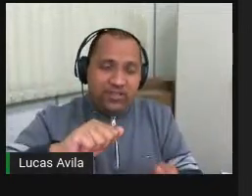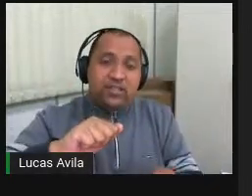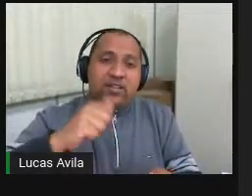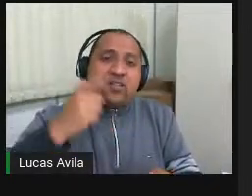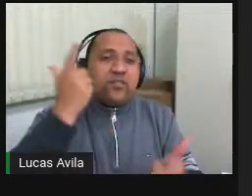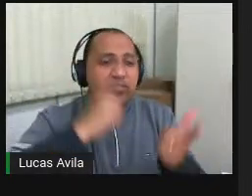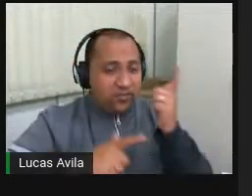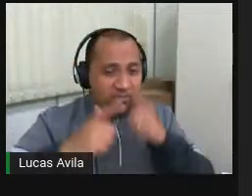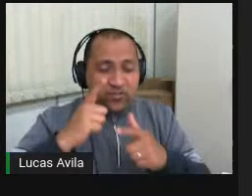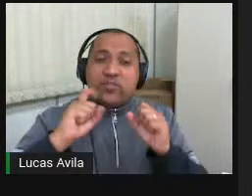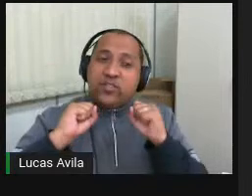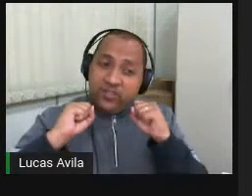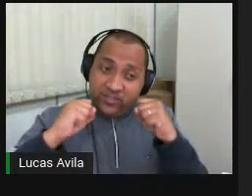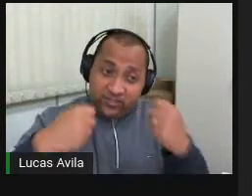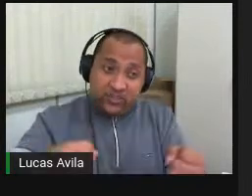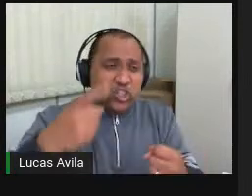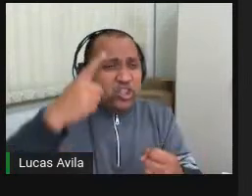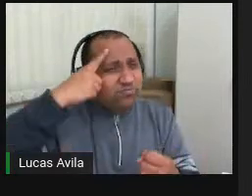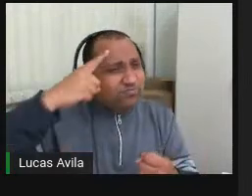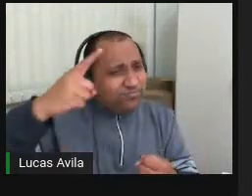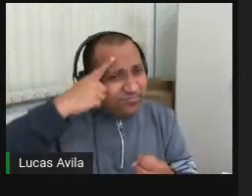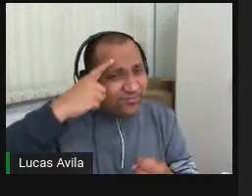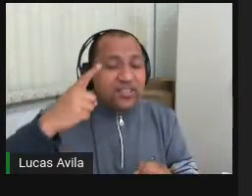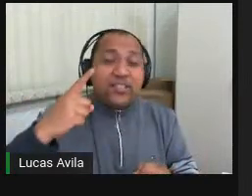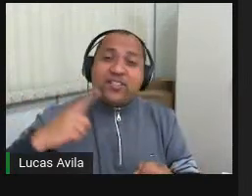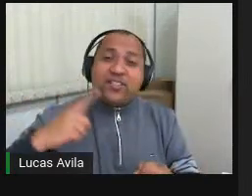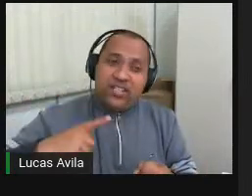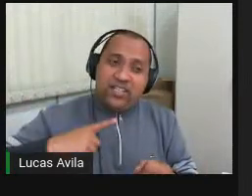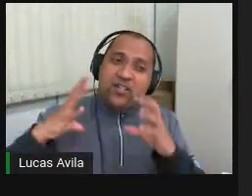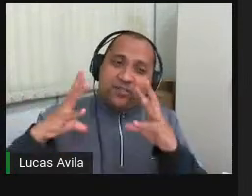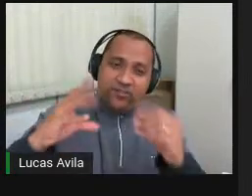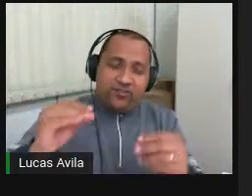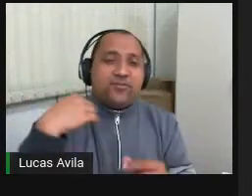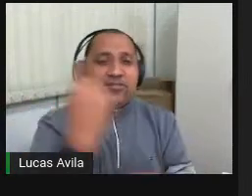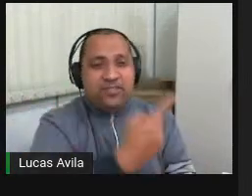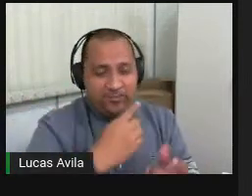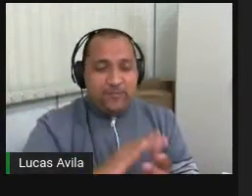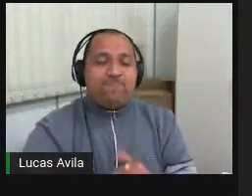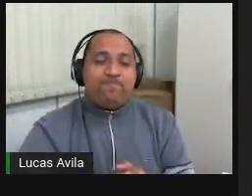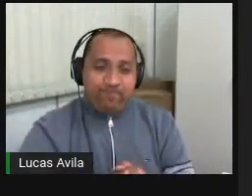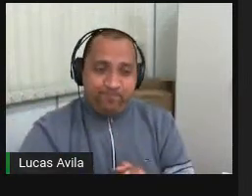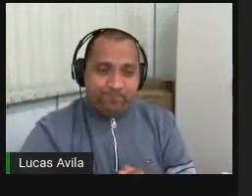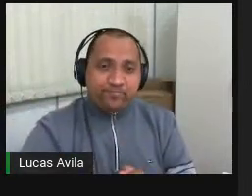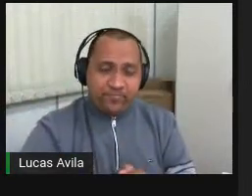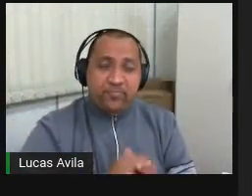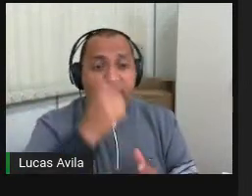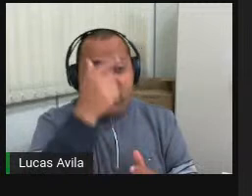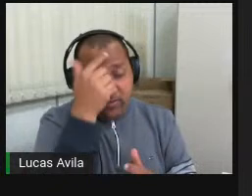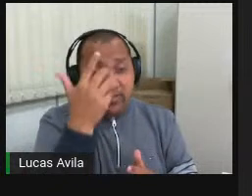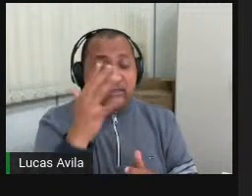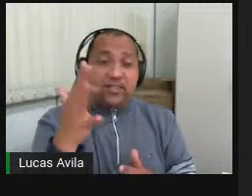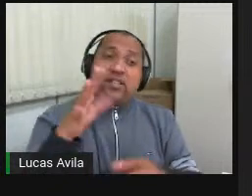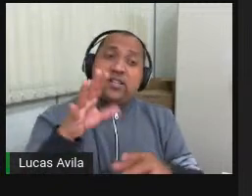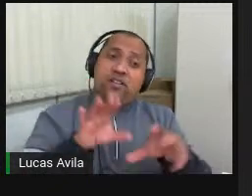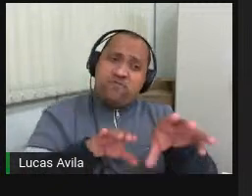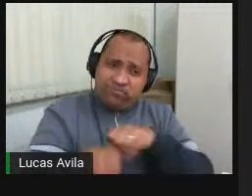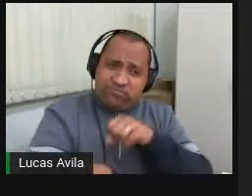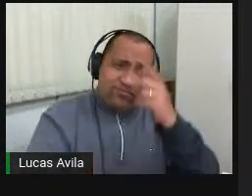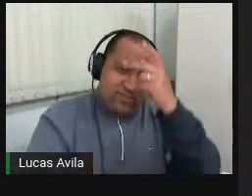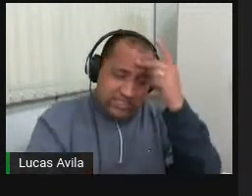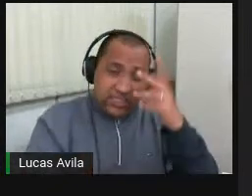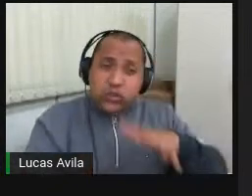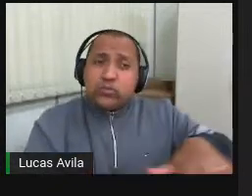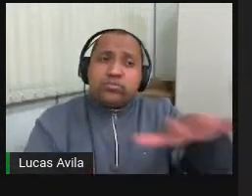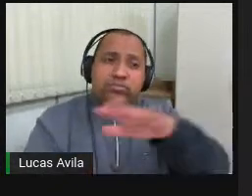por um esforço diário feito por todos nós. A Unipampa vai muito além de formar pessoas para entrarem no